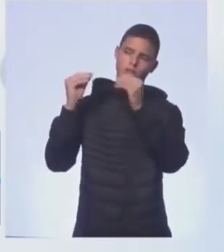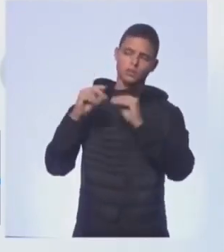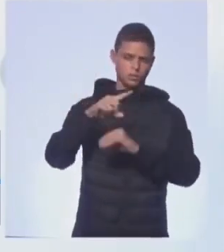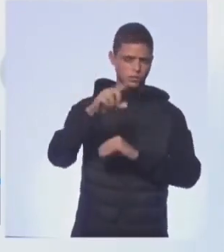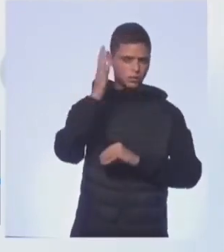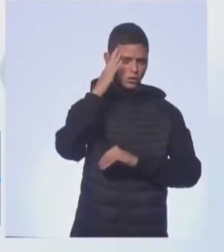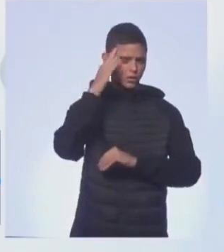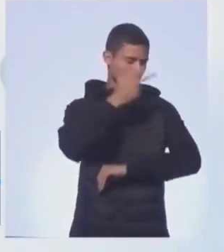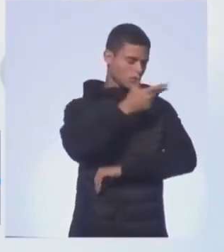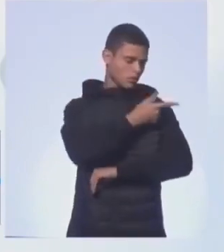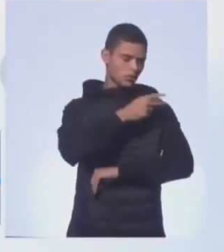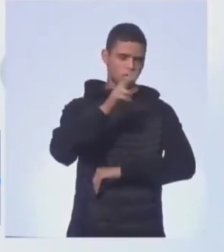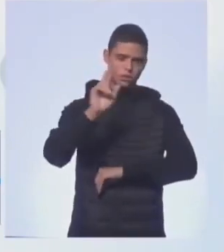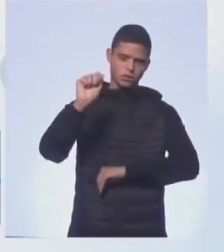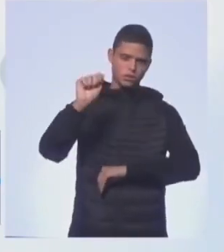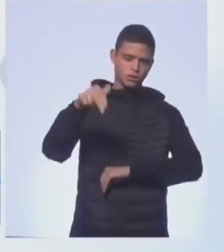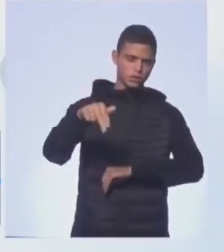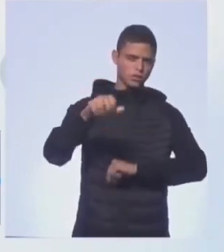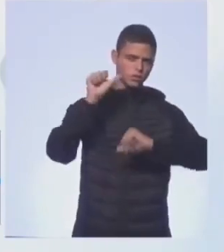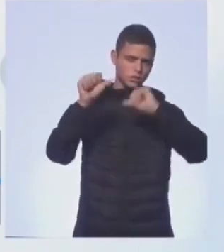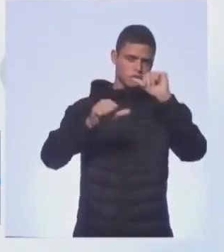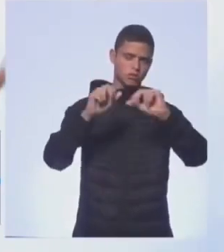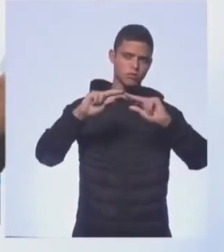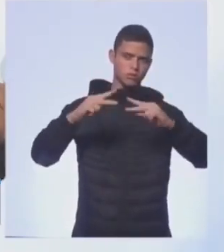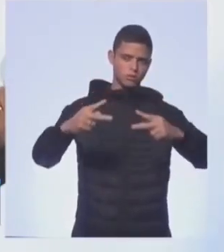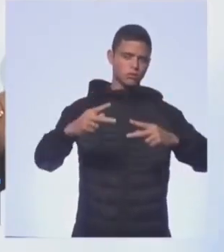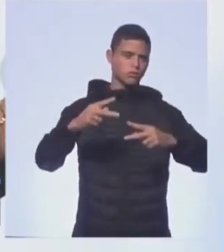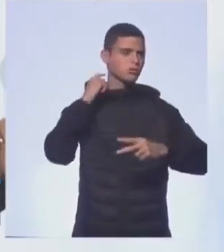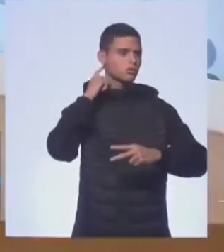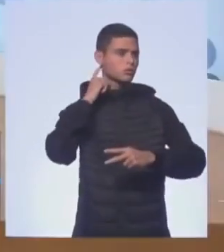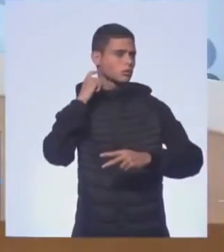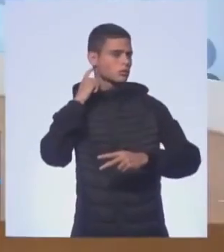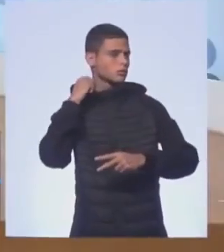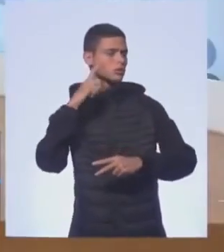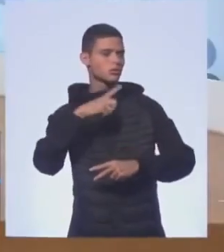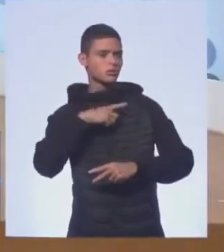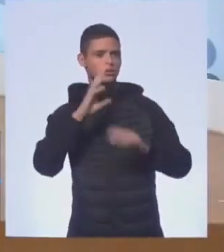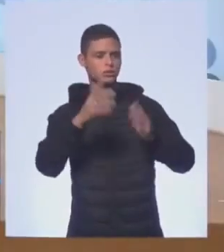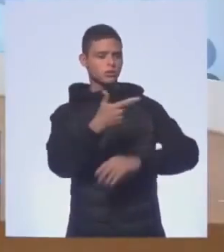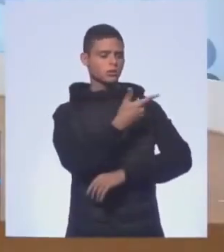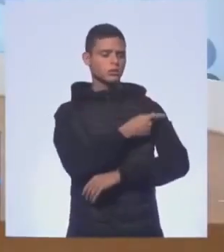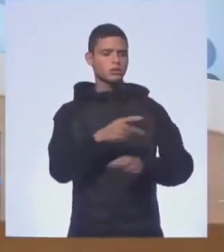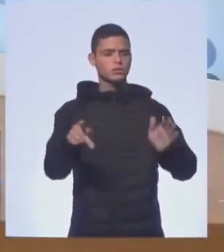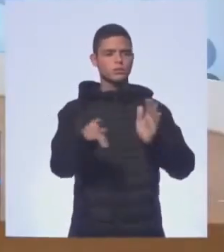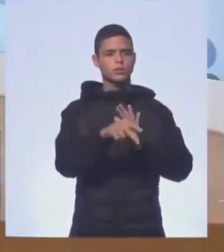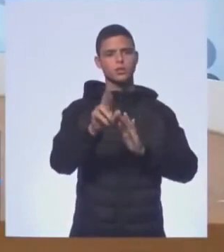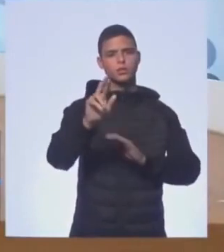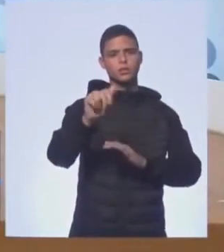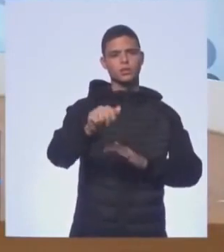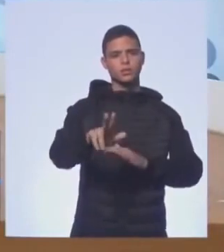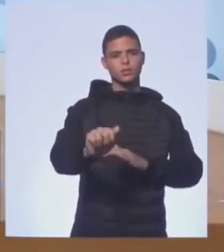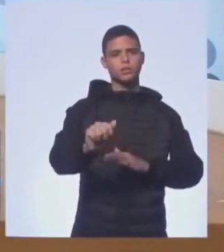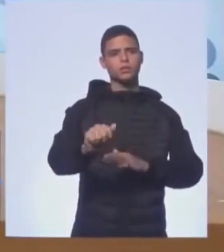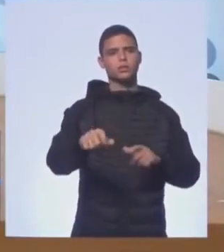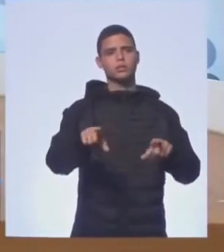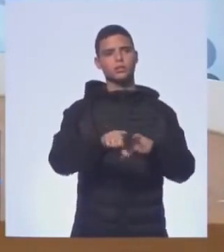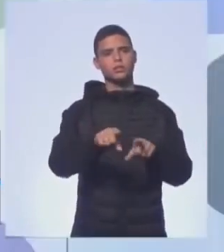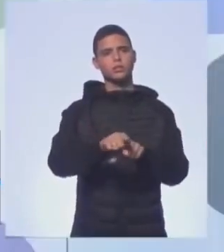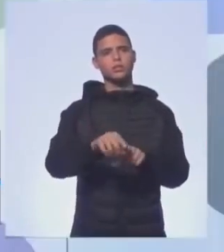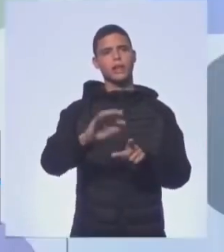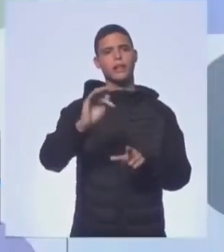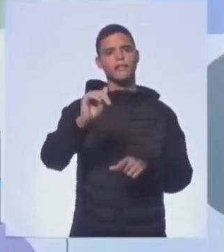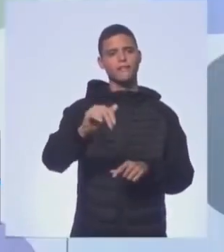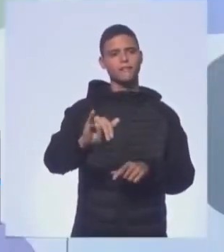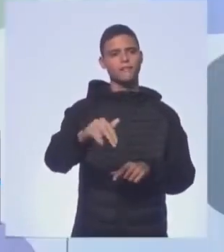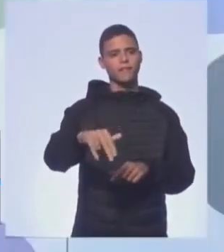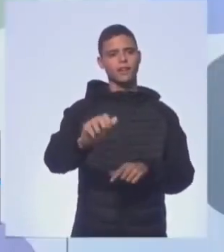que a vacina de RNA alteram o nosso DNA? Tem uma vacina que é de RNA, né? Que a gente toma, que é da Pfizer, se eu não me engano. Pfizer e